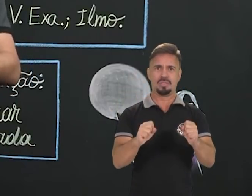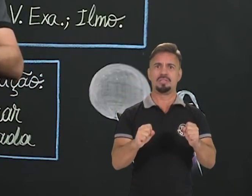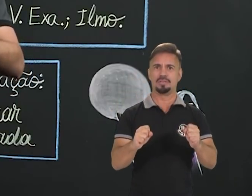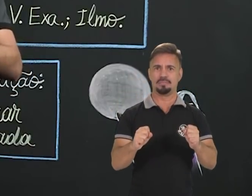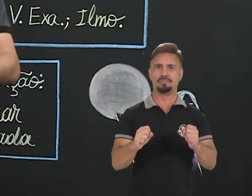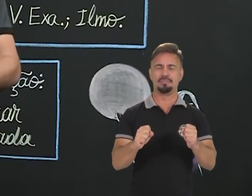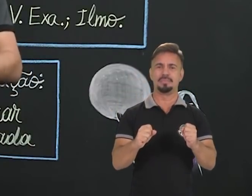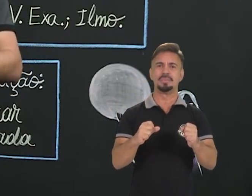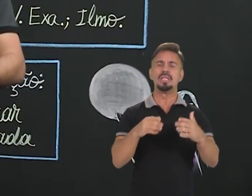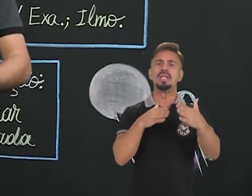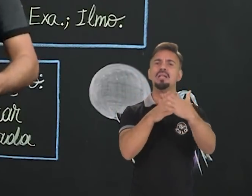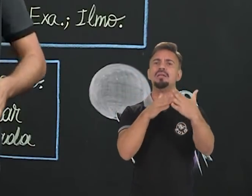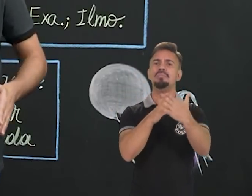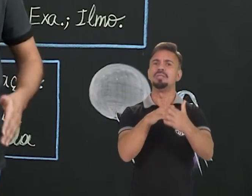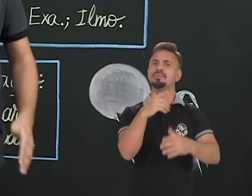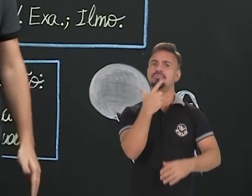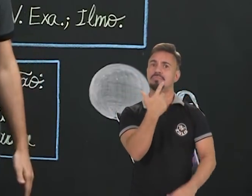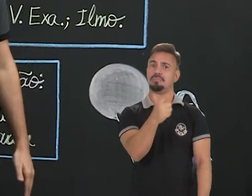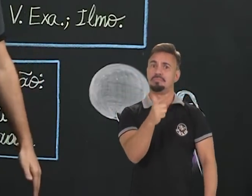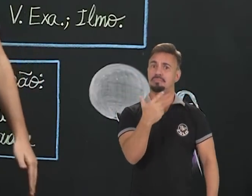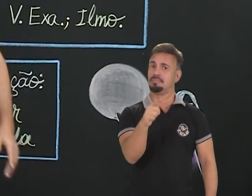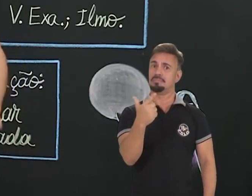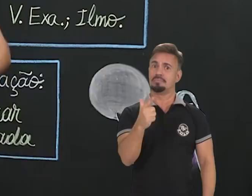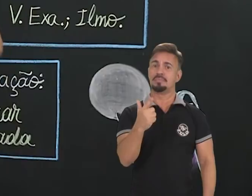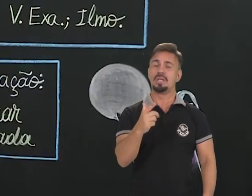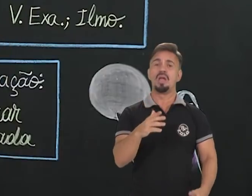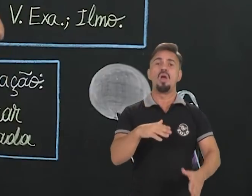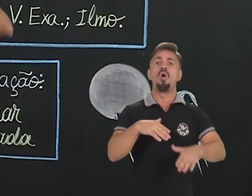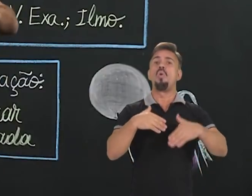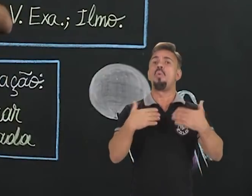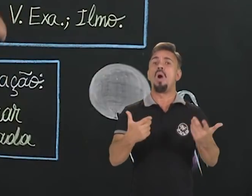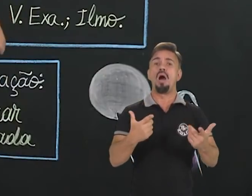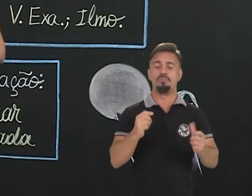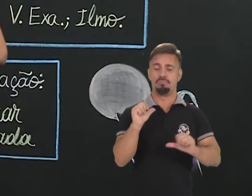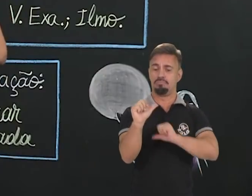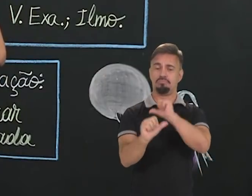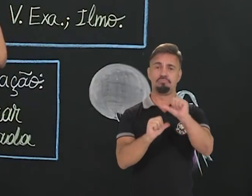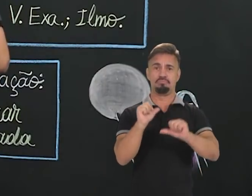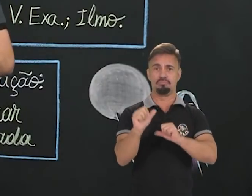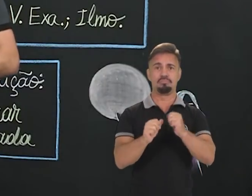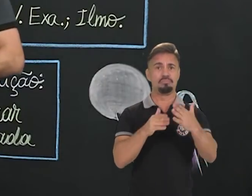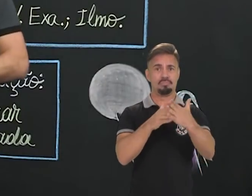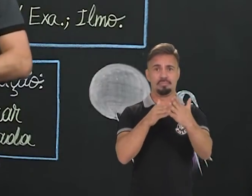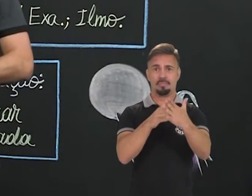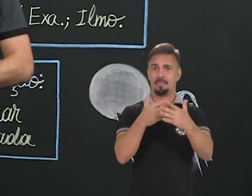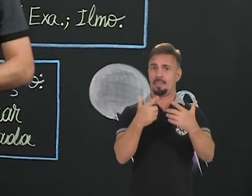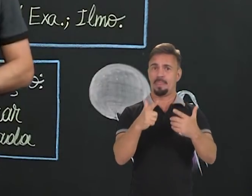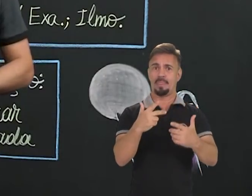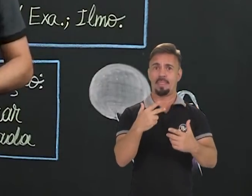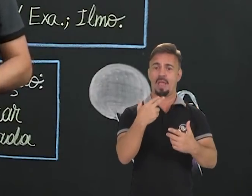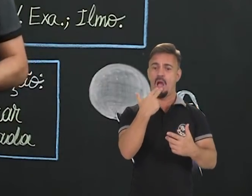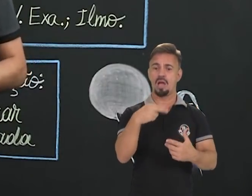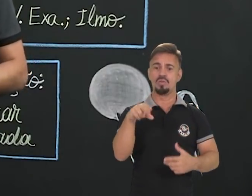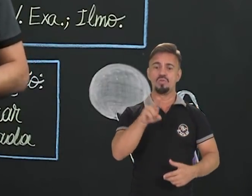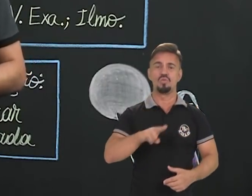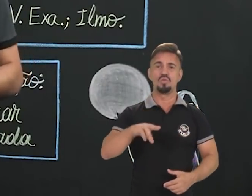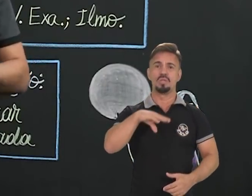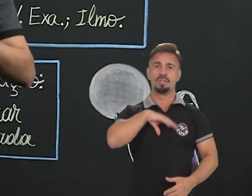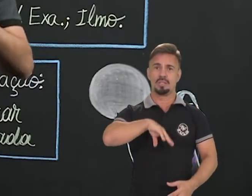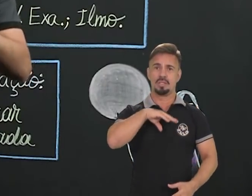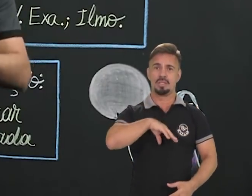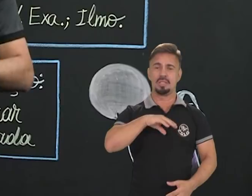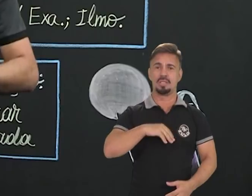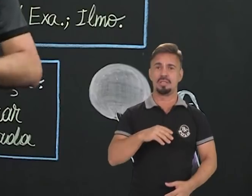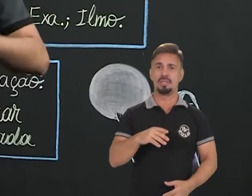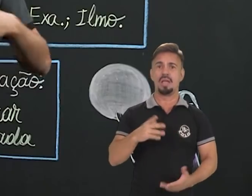um marco, não existe um limite que determine a partir de qual momento a gente pode fazer alguma alteração nas palavras da língua. Quem determina